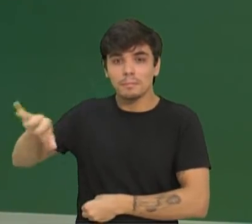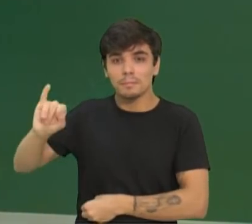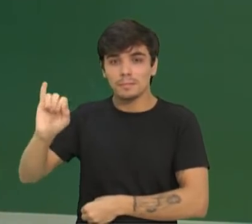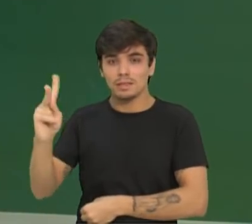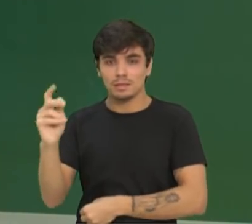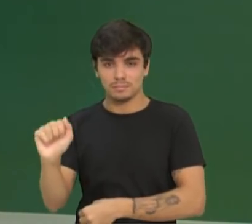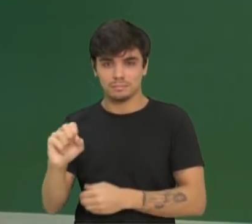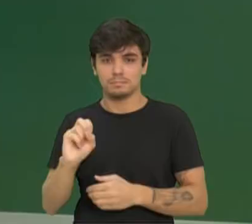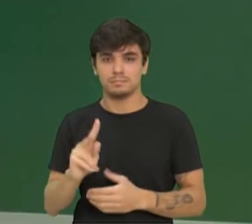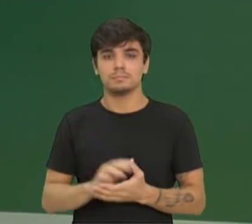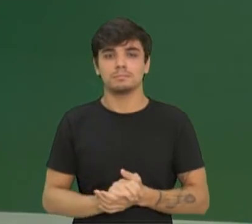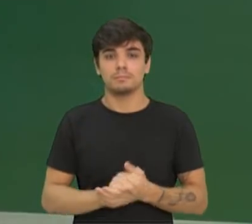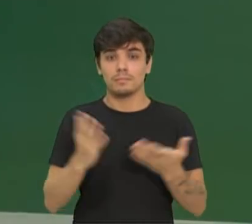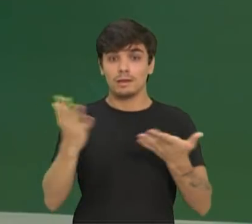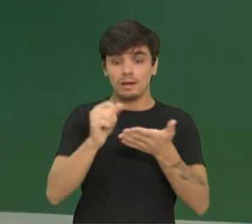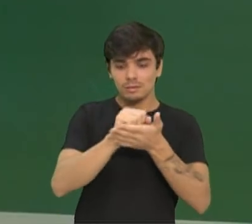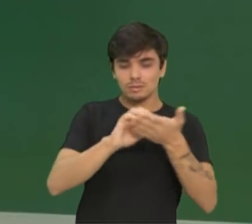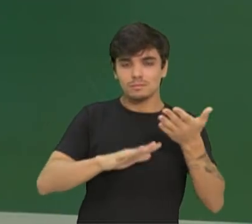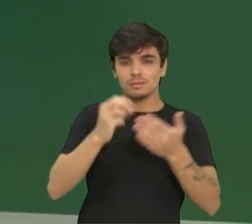Vamos para o exercício número 3.